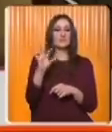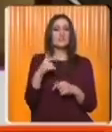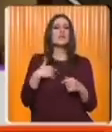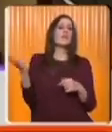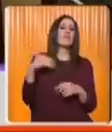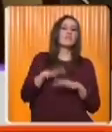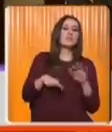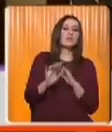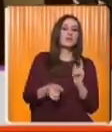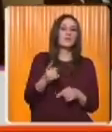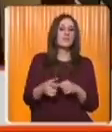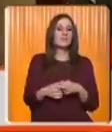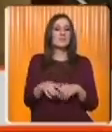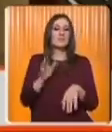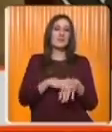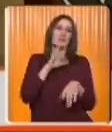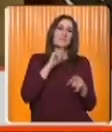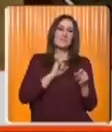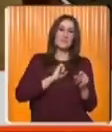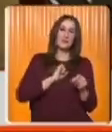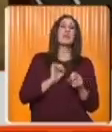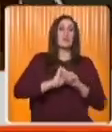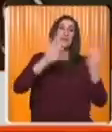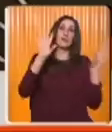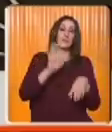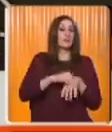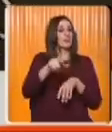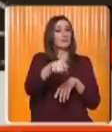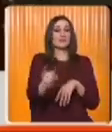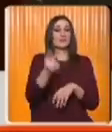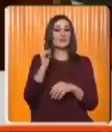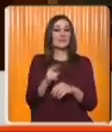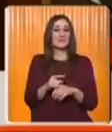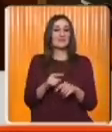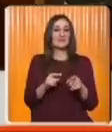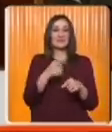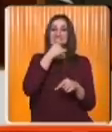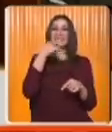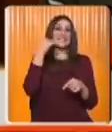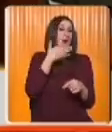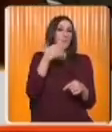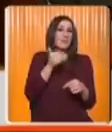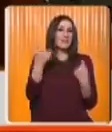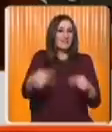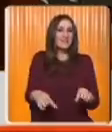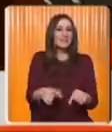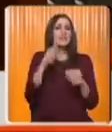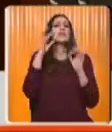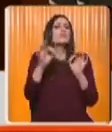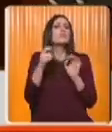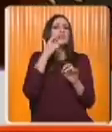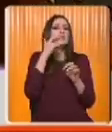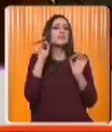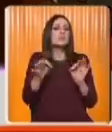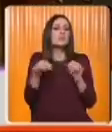que é que eu vim cá fazer? É por causa da minha mãe. Claro, com certeza, por tua causa é que não é. Ainda por cima tens uns dentes bonitos. Já agora, que cuidados é que tens com